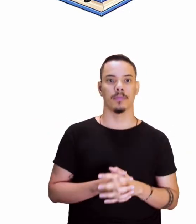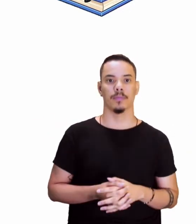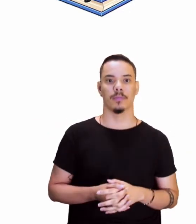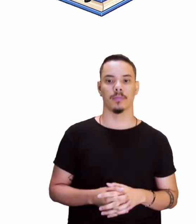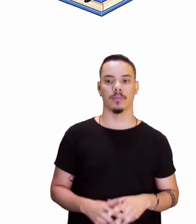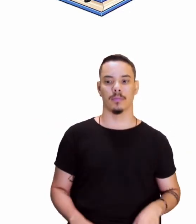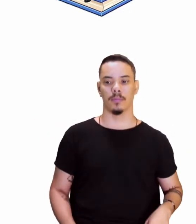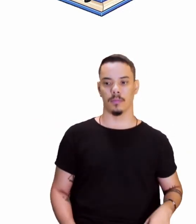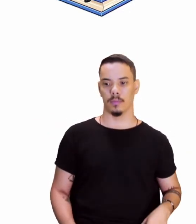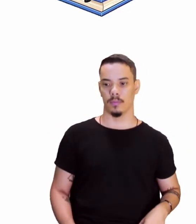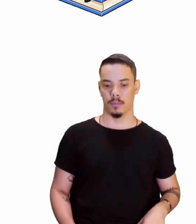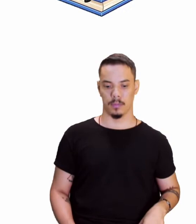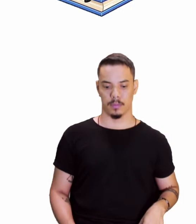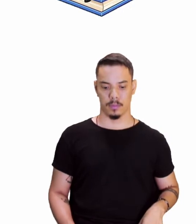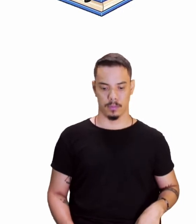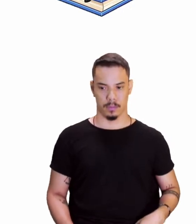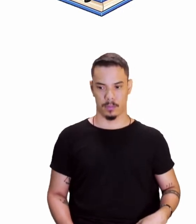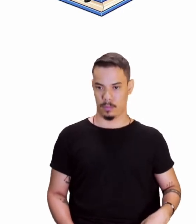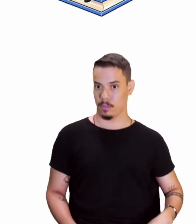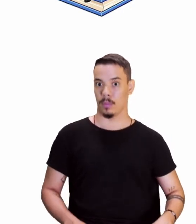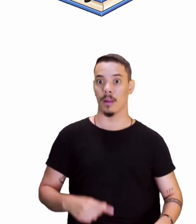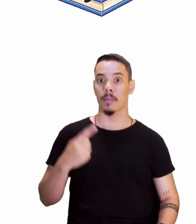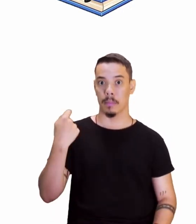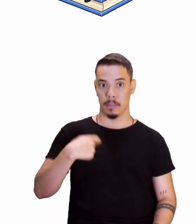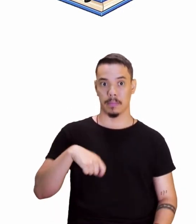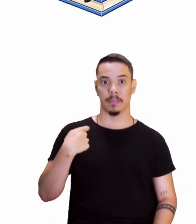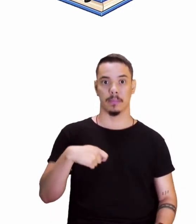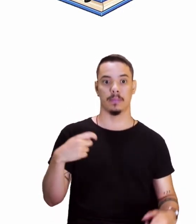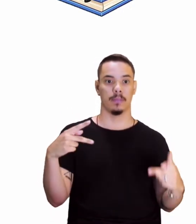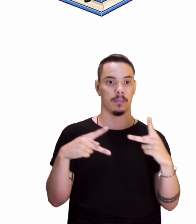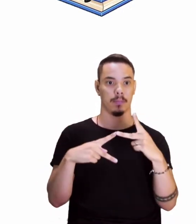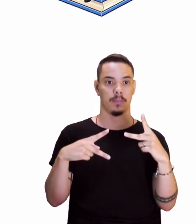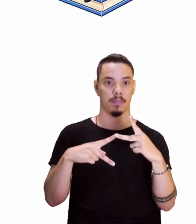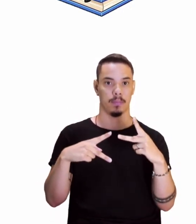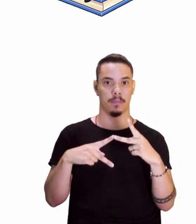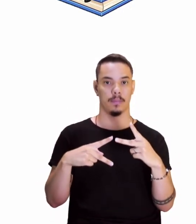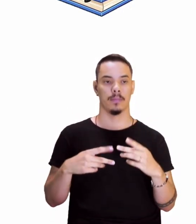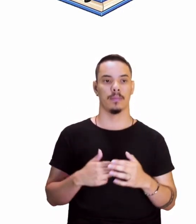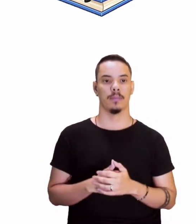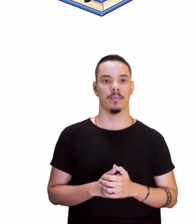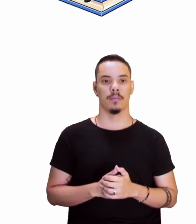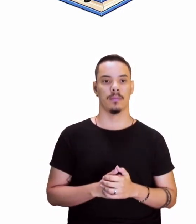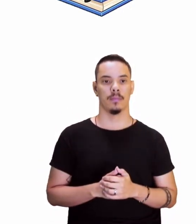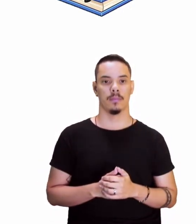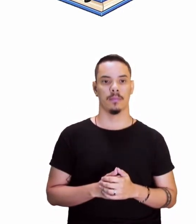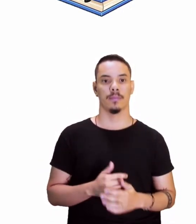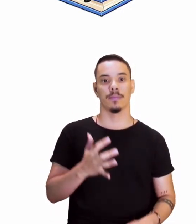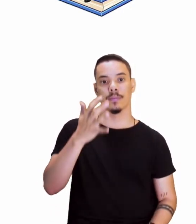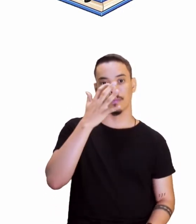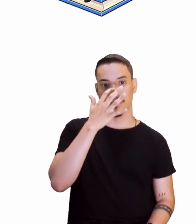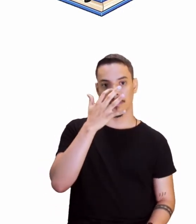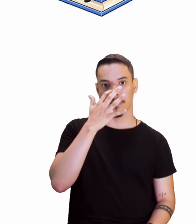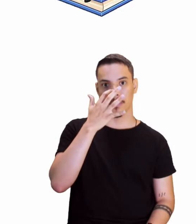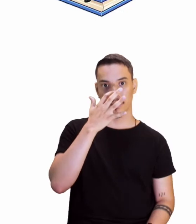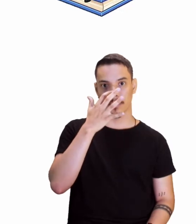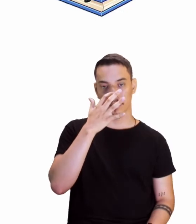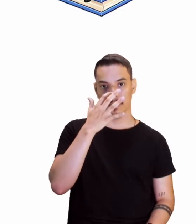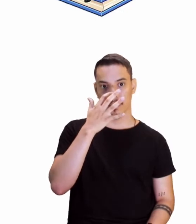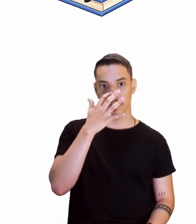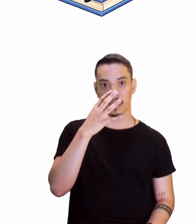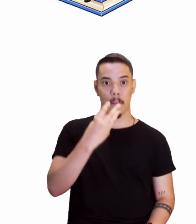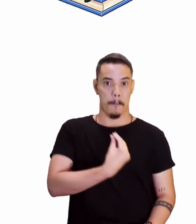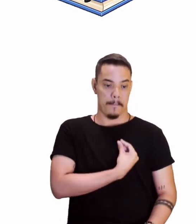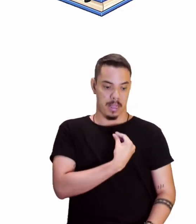transitivo indireto. Esse aqui vai precisar de preposição, tá? Assistir no sentido de estar